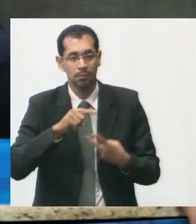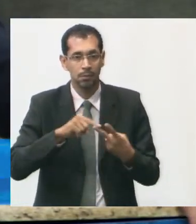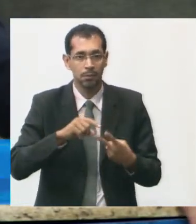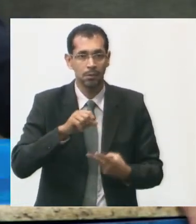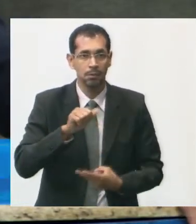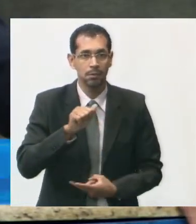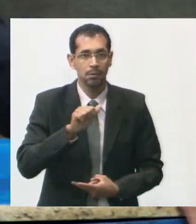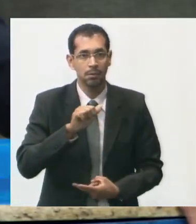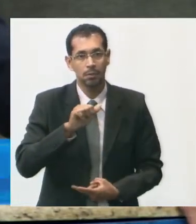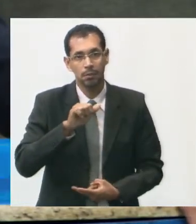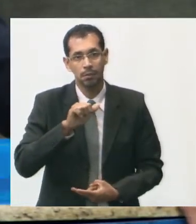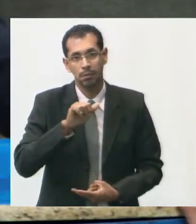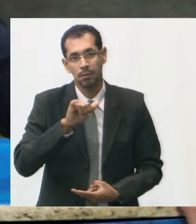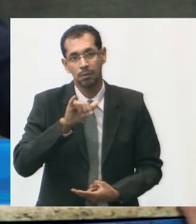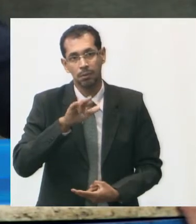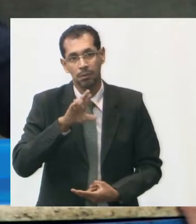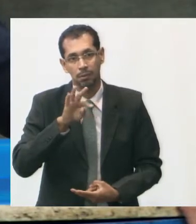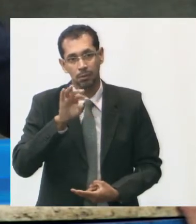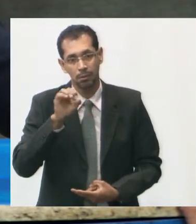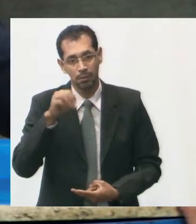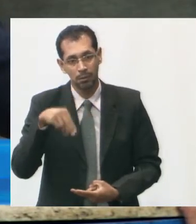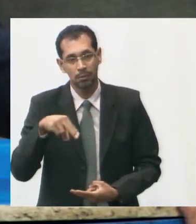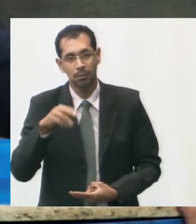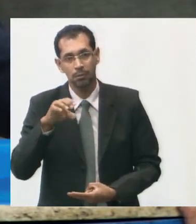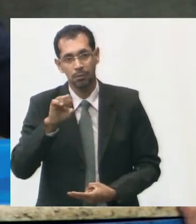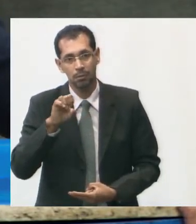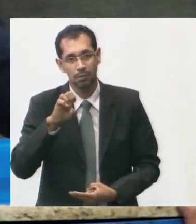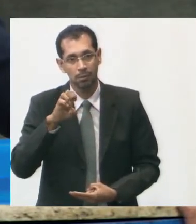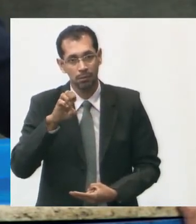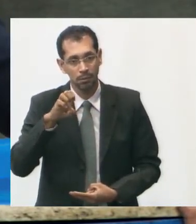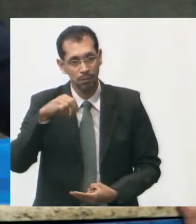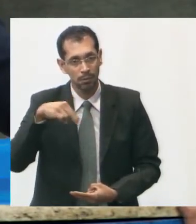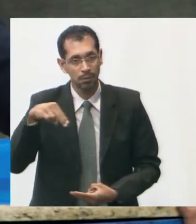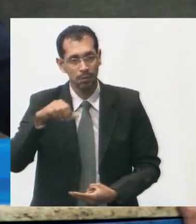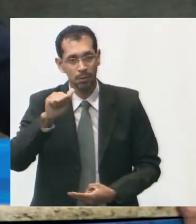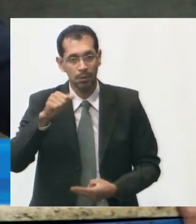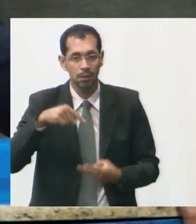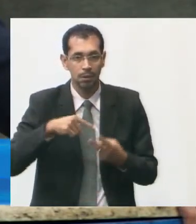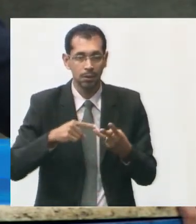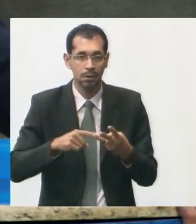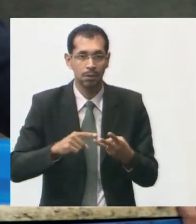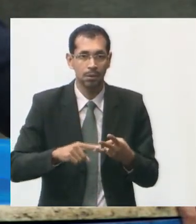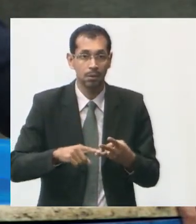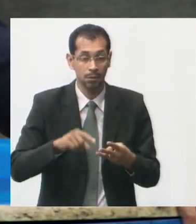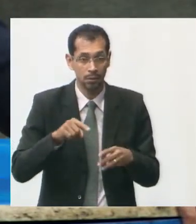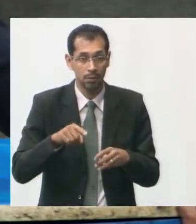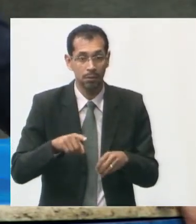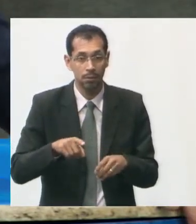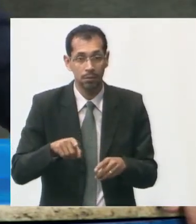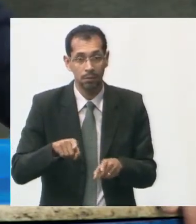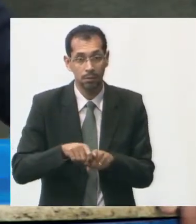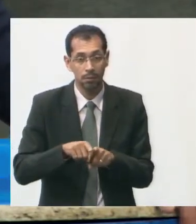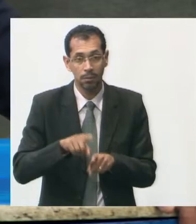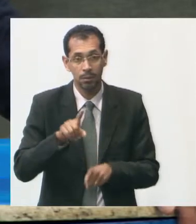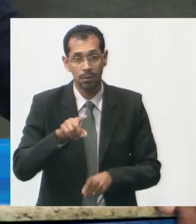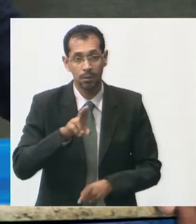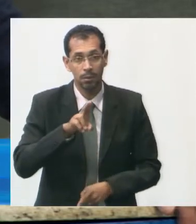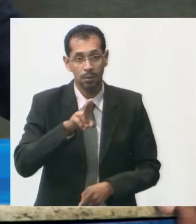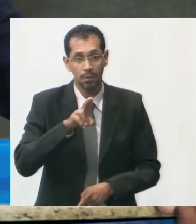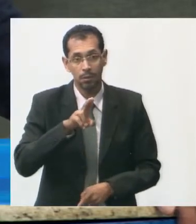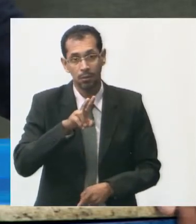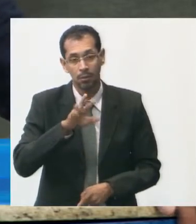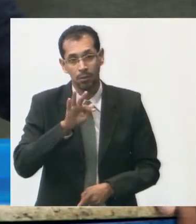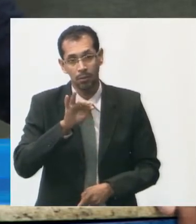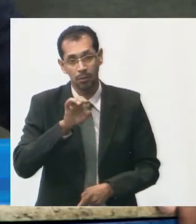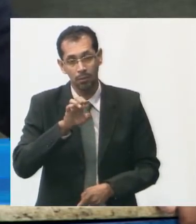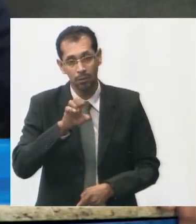temos a Ponte da UFES e temos a segunda e a terceira ponte, né? Na verdade, são cinco pontes que a cidade de